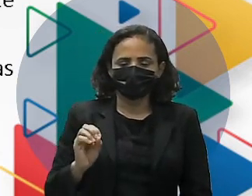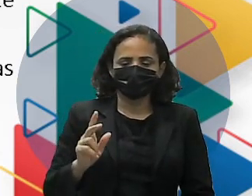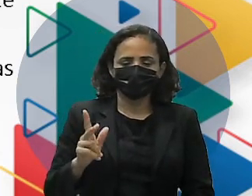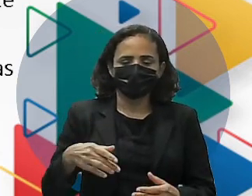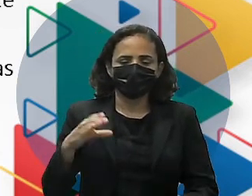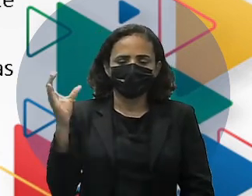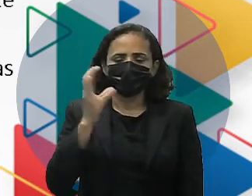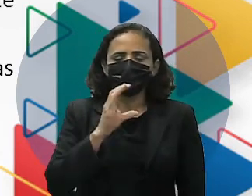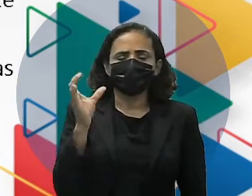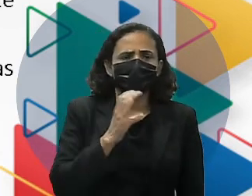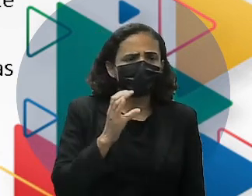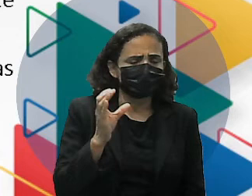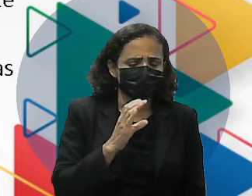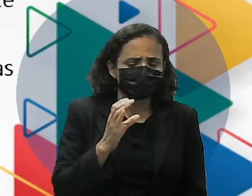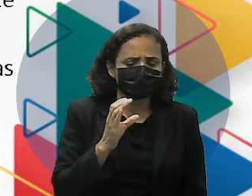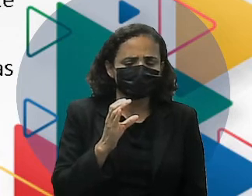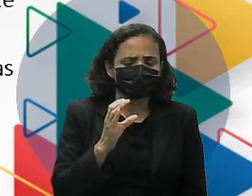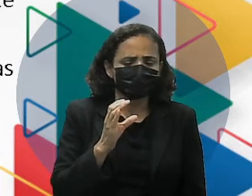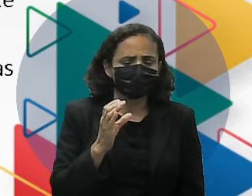disse: